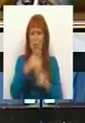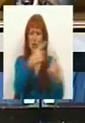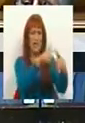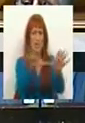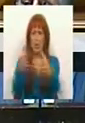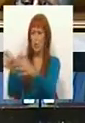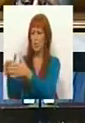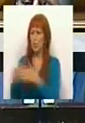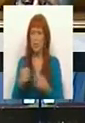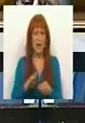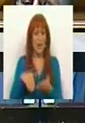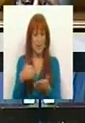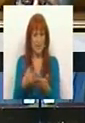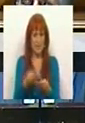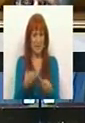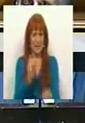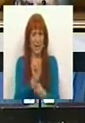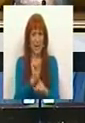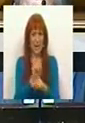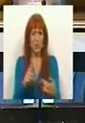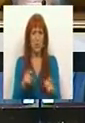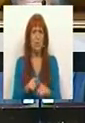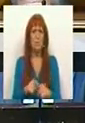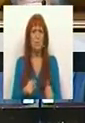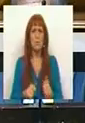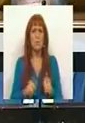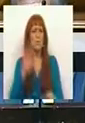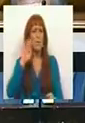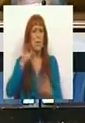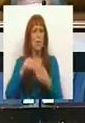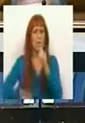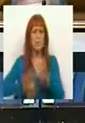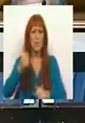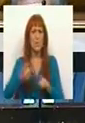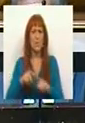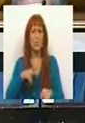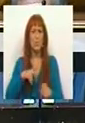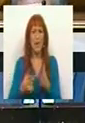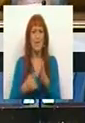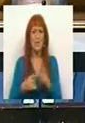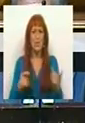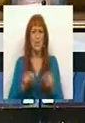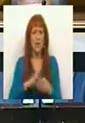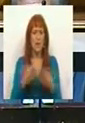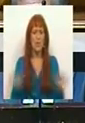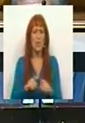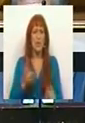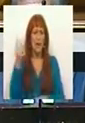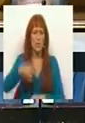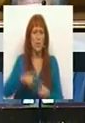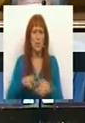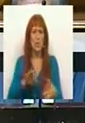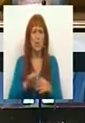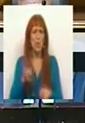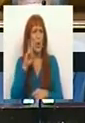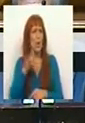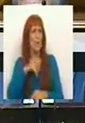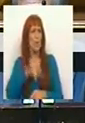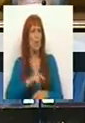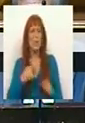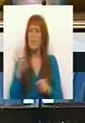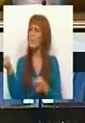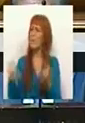diferentes grupos parlamentares nesta matéria, vingou a resolução que Portugal precisa. A resolução que impõe que olhássemos para o país e